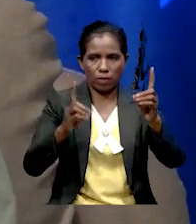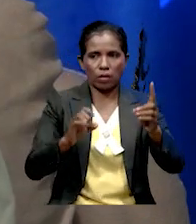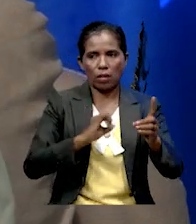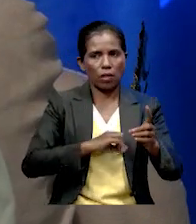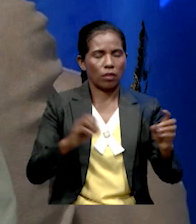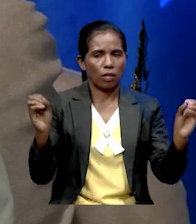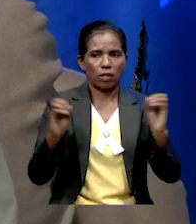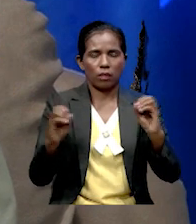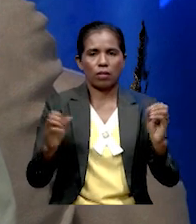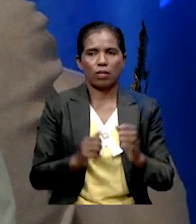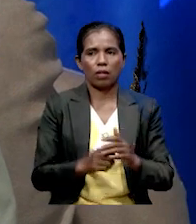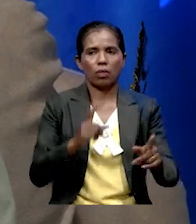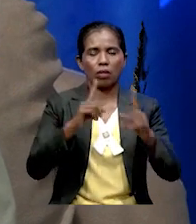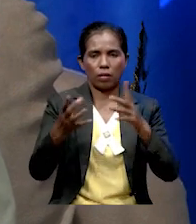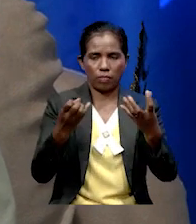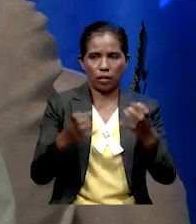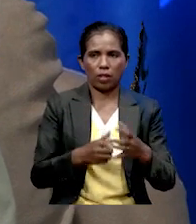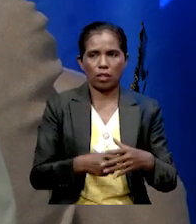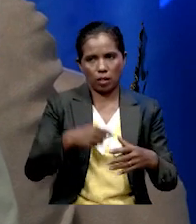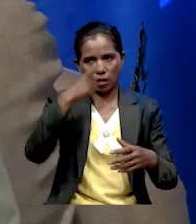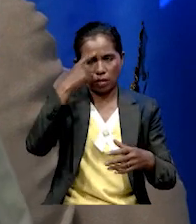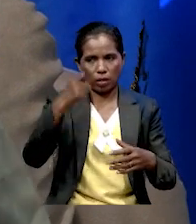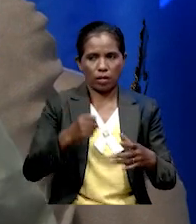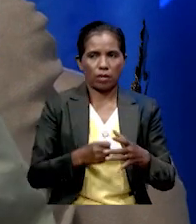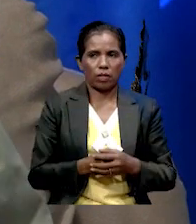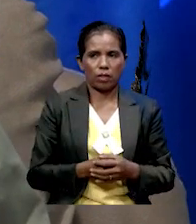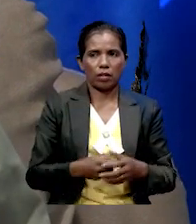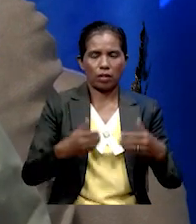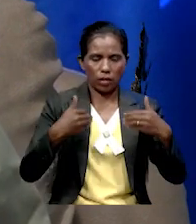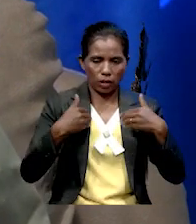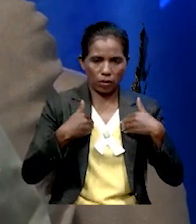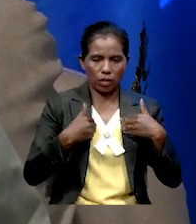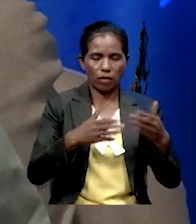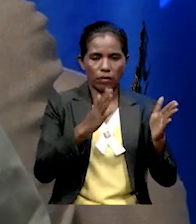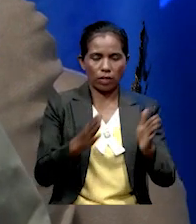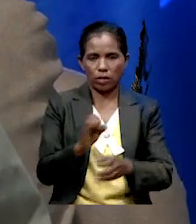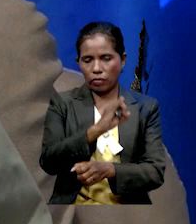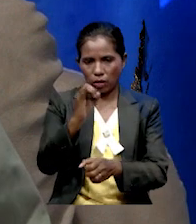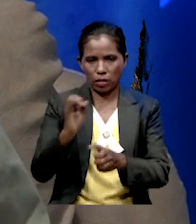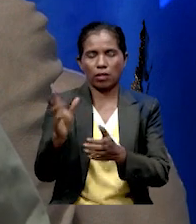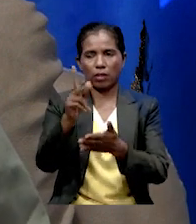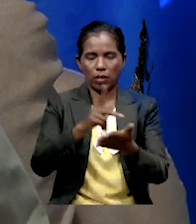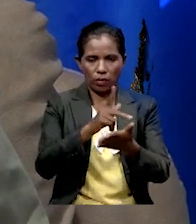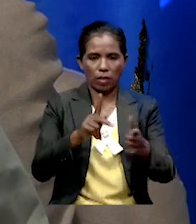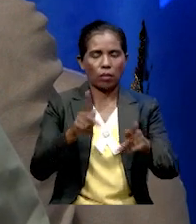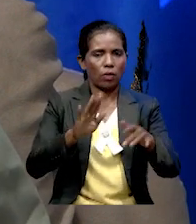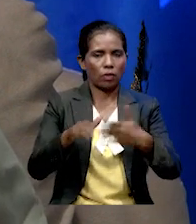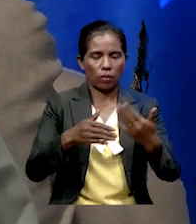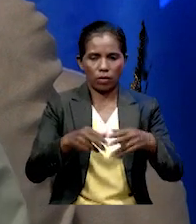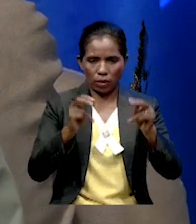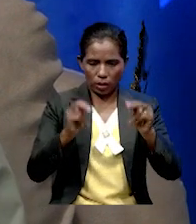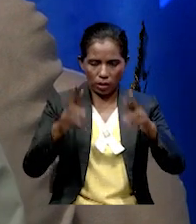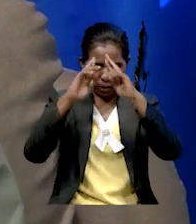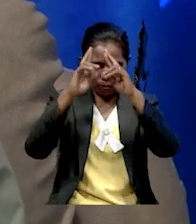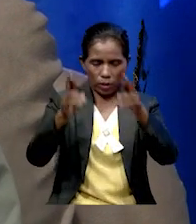tudo. Colher para aquilo também, ané, que está onde há uma fase de investigação criminal, e é muito tudo tem que respeito para o processo, né,